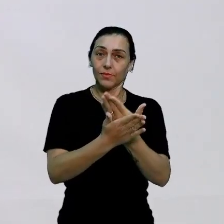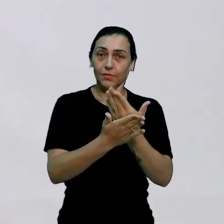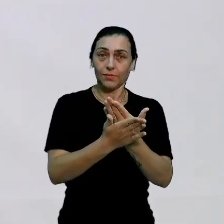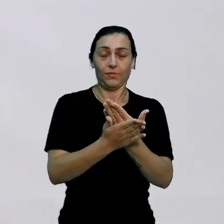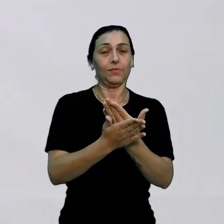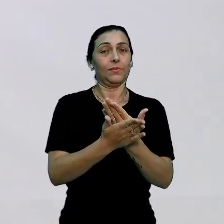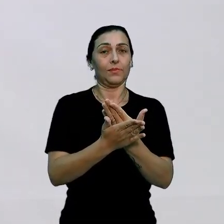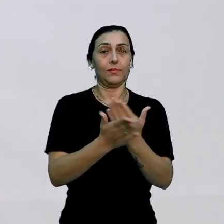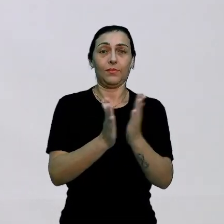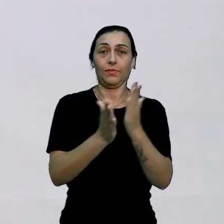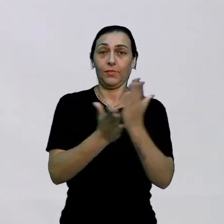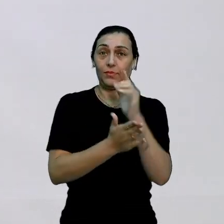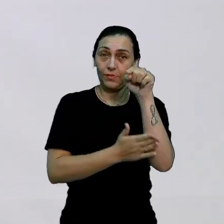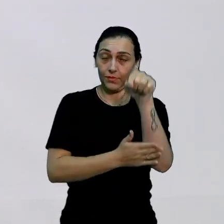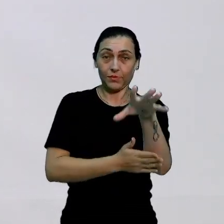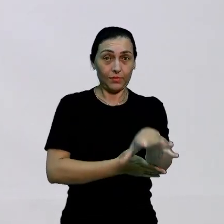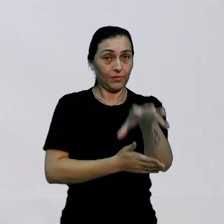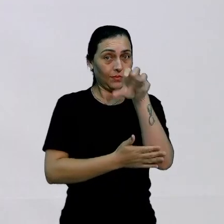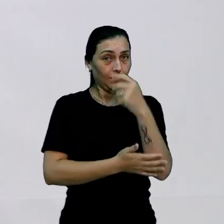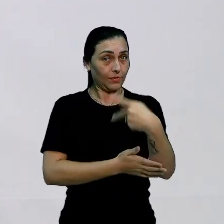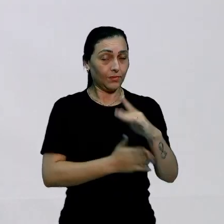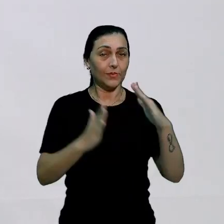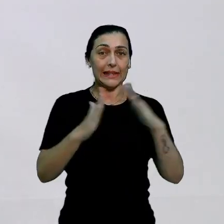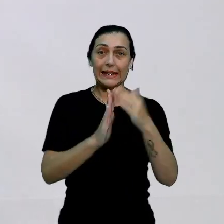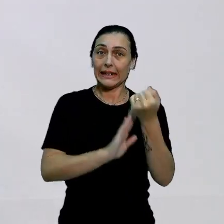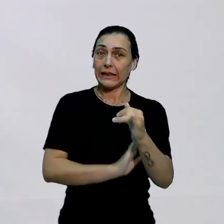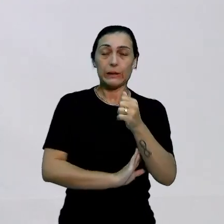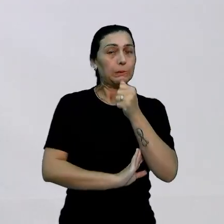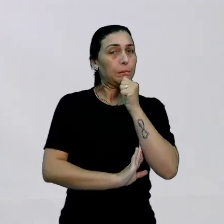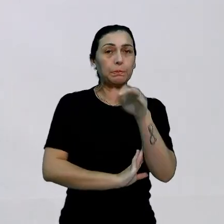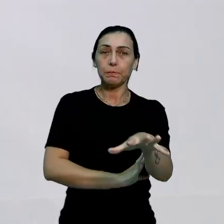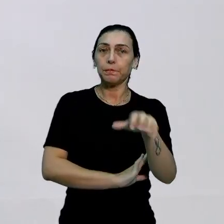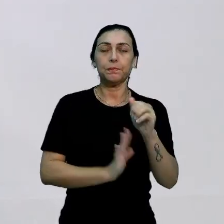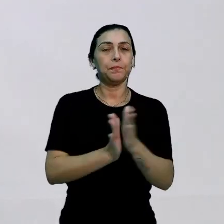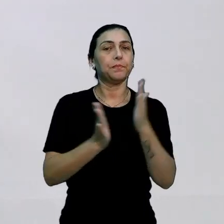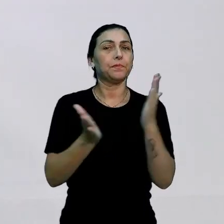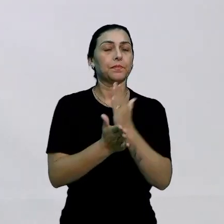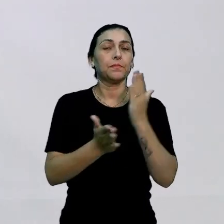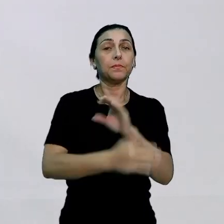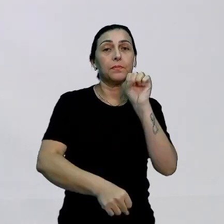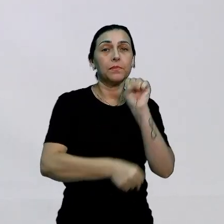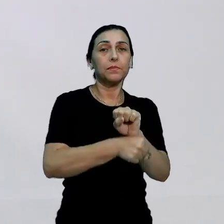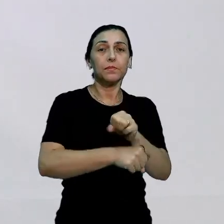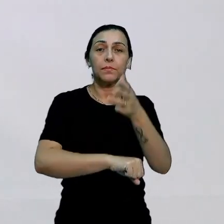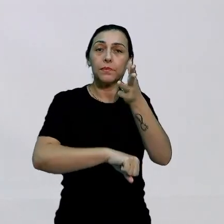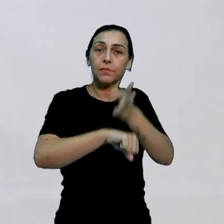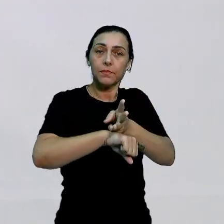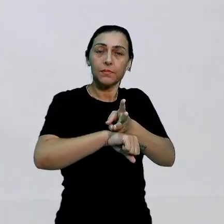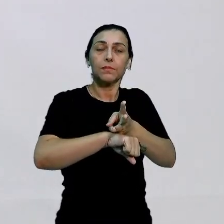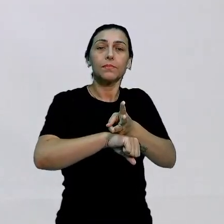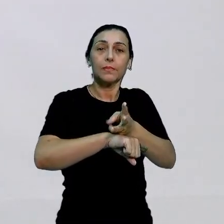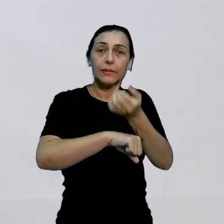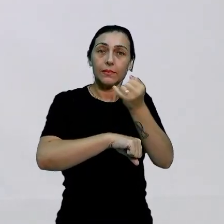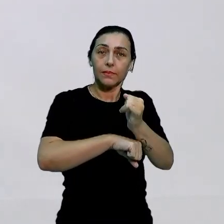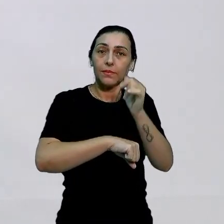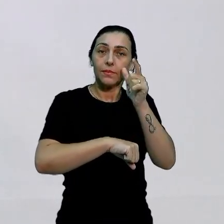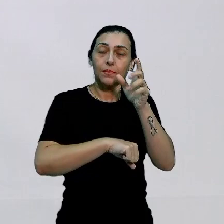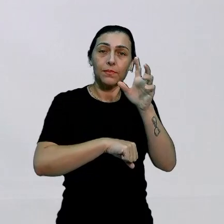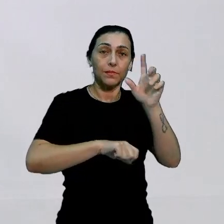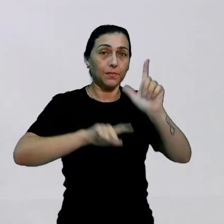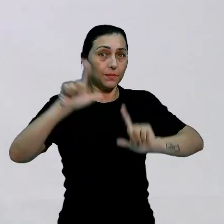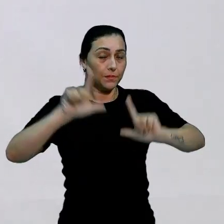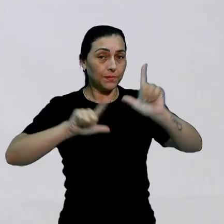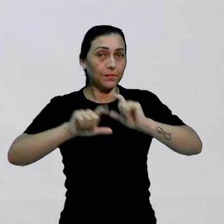aqui e você pega o seu aí. Se você ainda não pegou o seu livro, pausa esse vídeo, né? Se você estiver assistindo